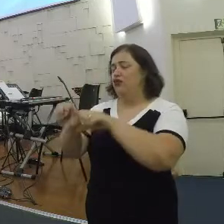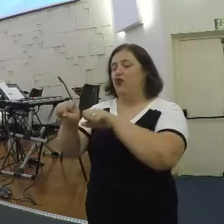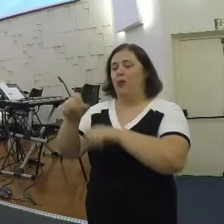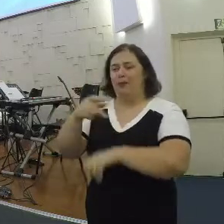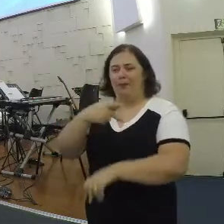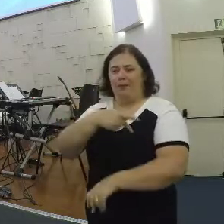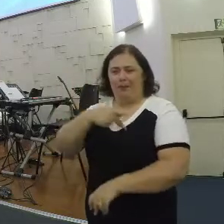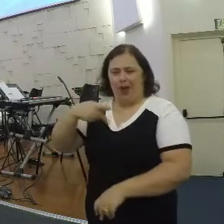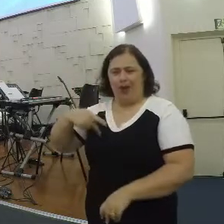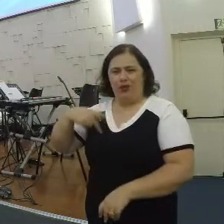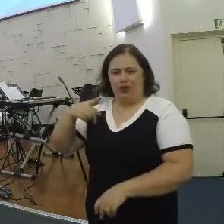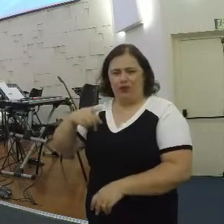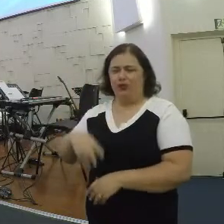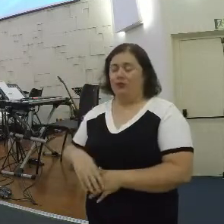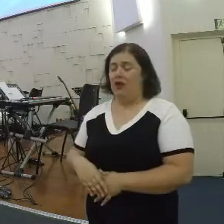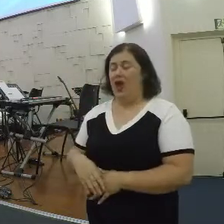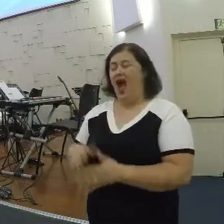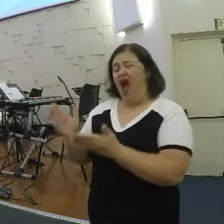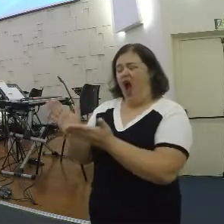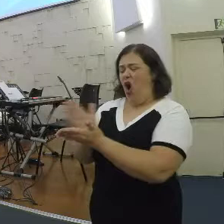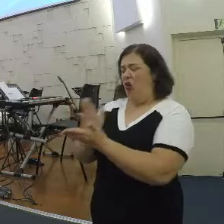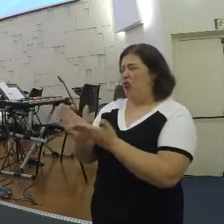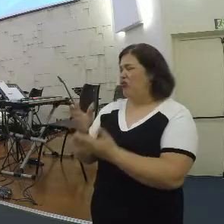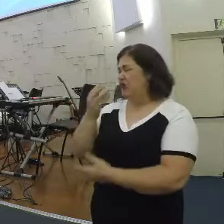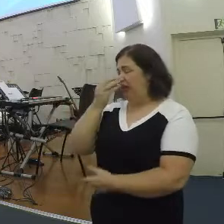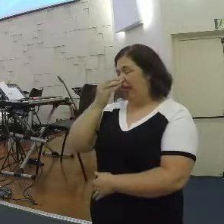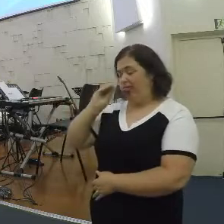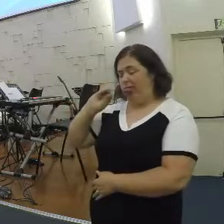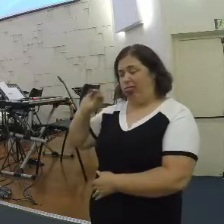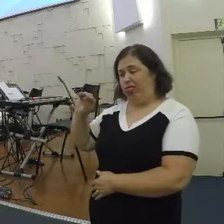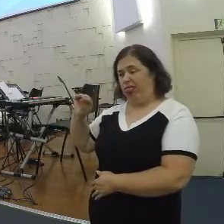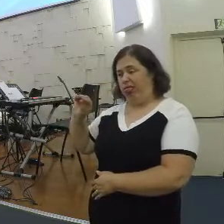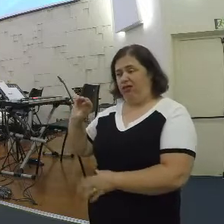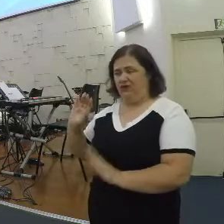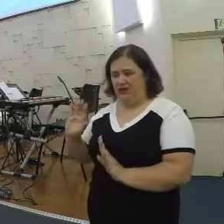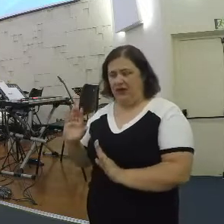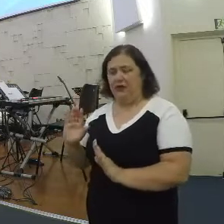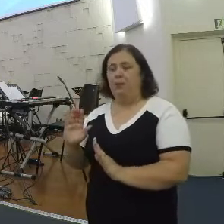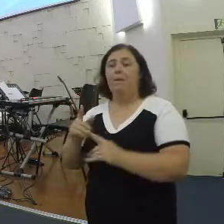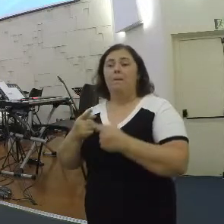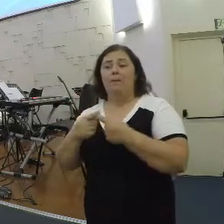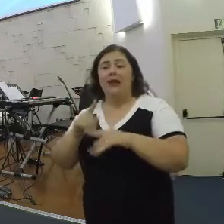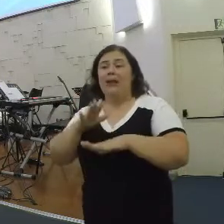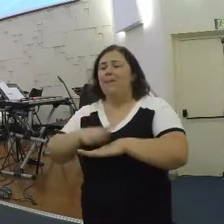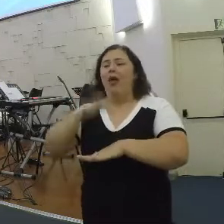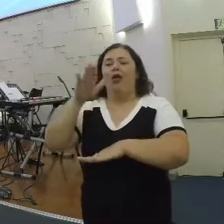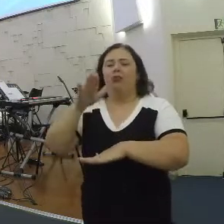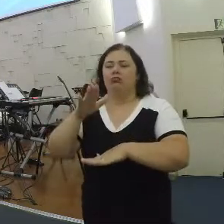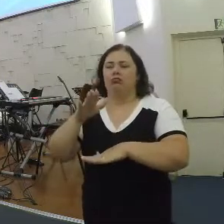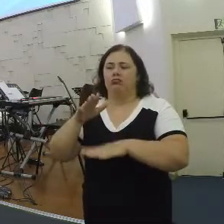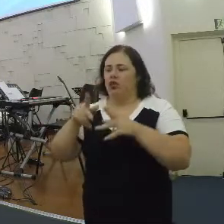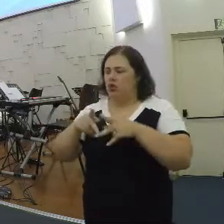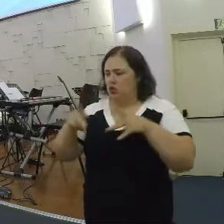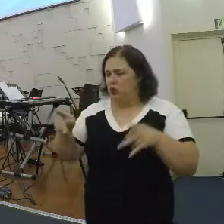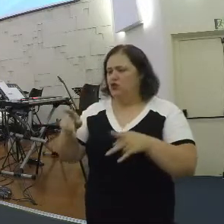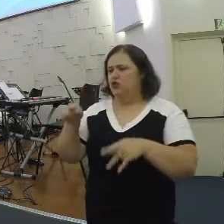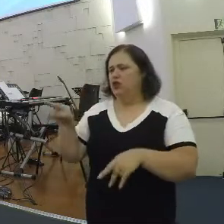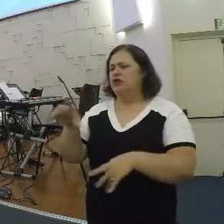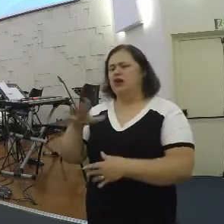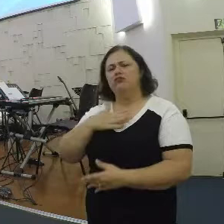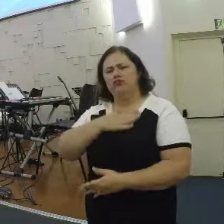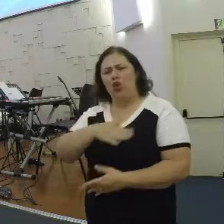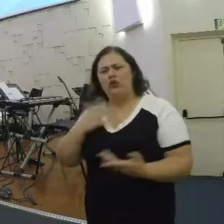assumidamente um cristão evangélico no campus universitário. Mas eu tive boa relação com a maioria. Eu convivi com